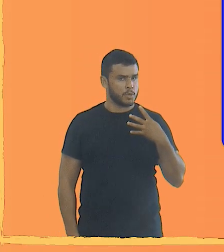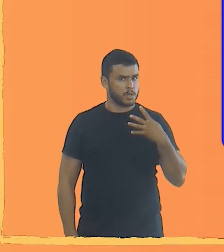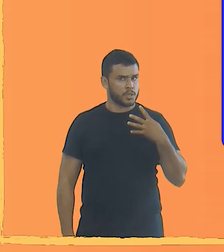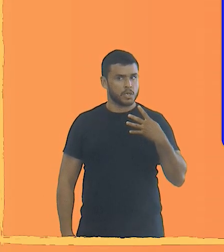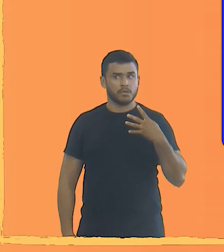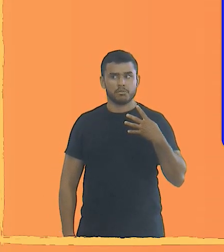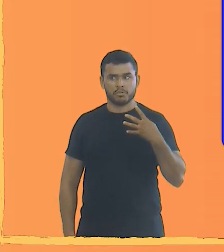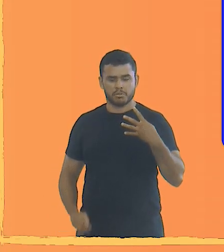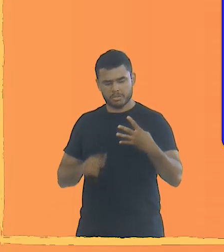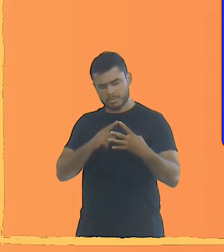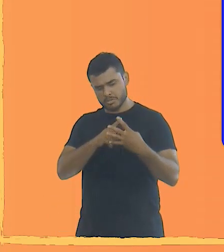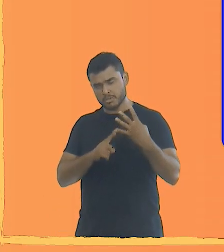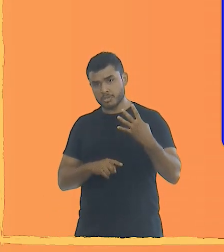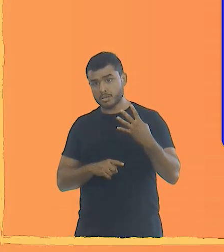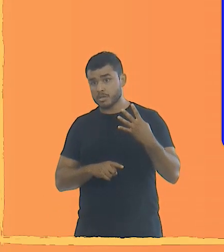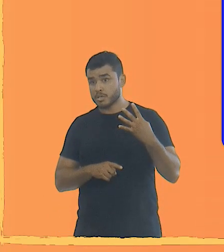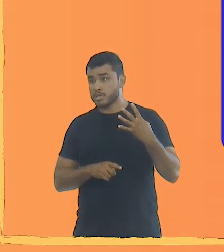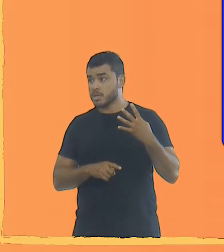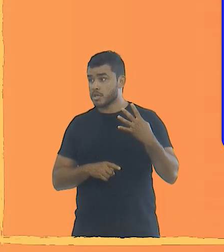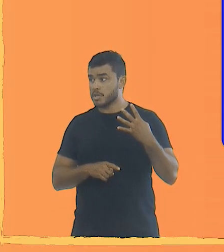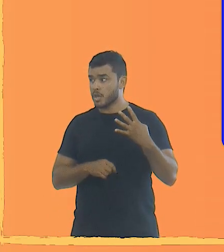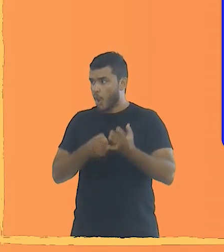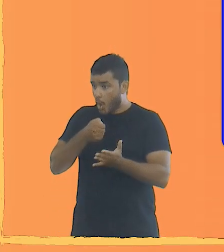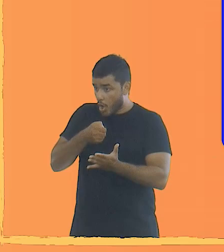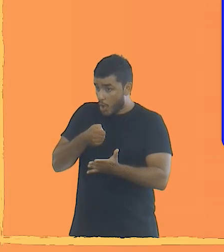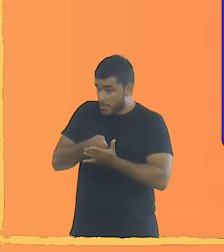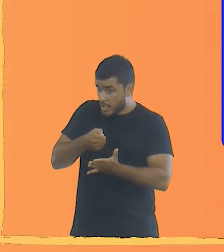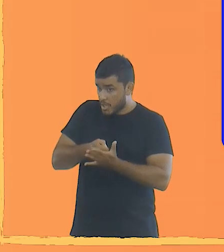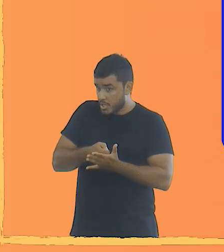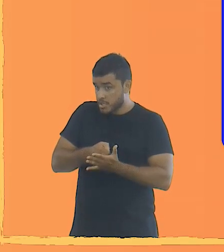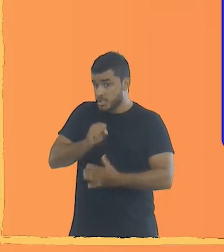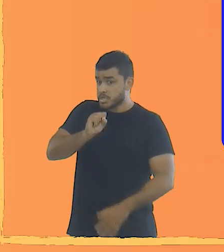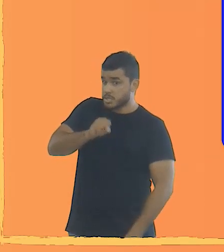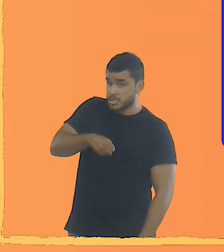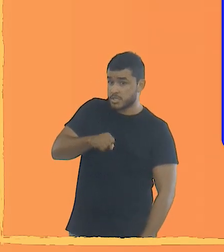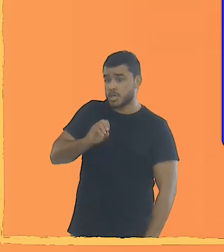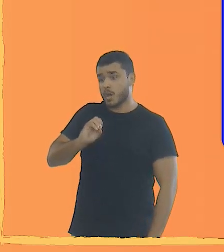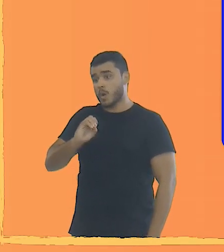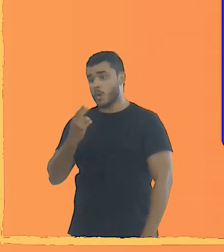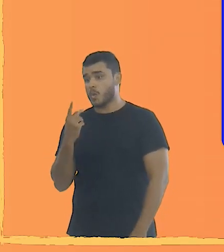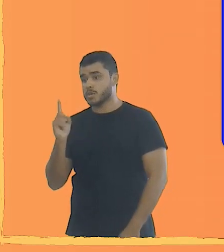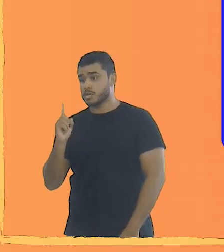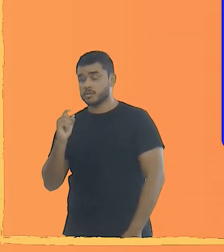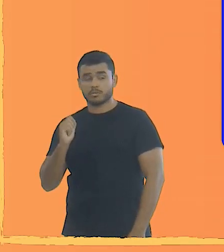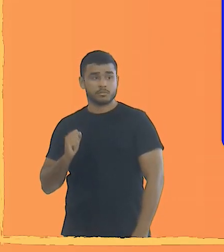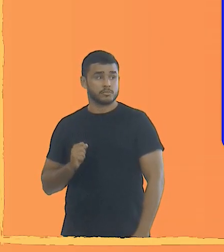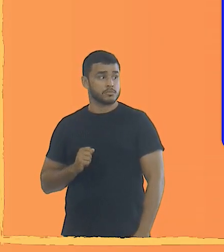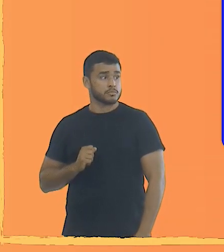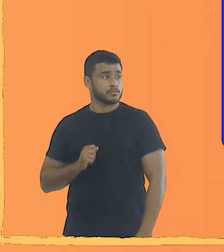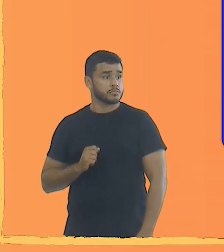bebida, eu posso não escolher bebida? Será que eu posso não escolher bebida?